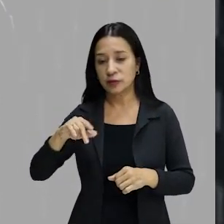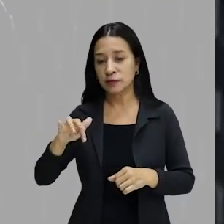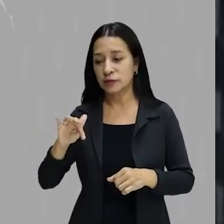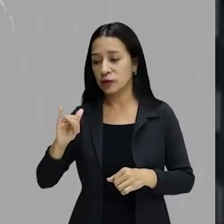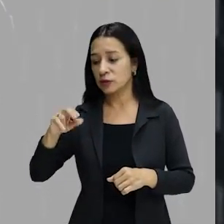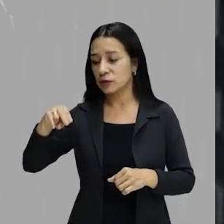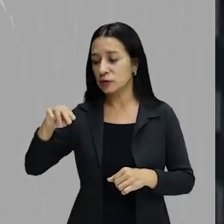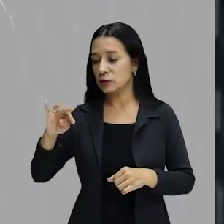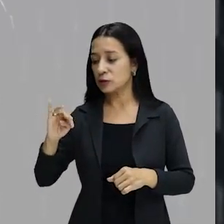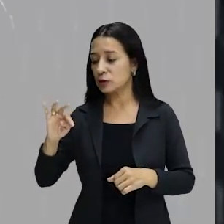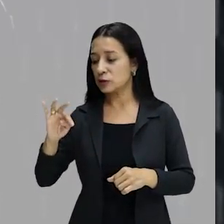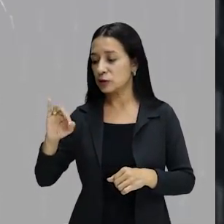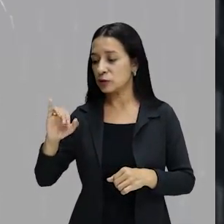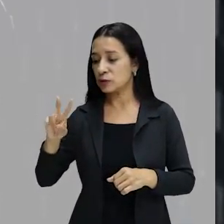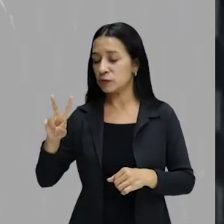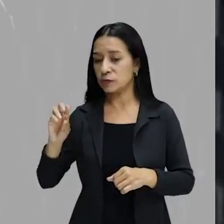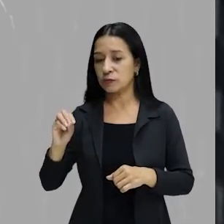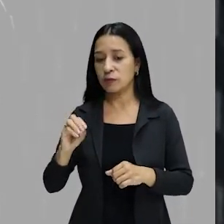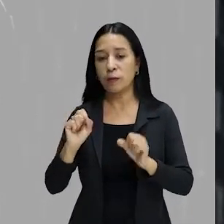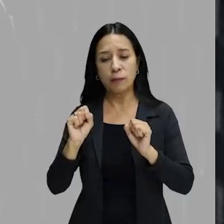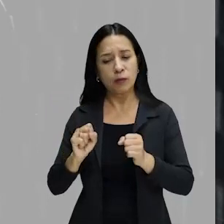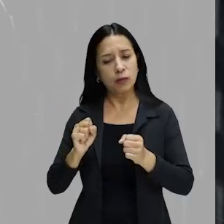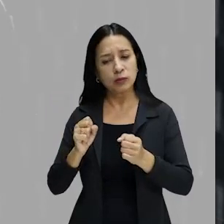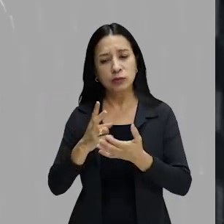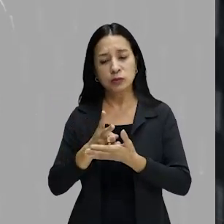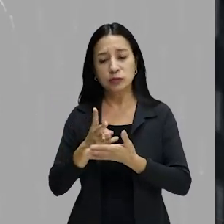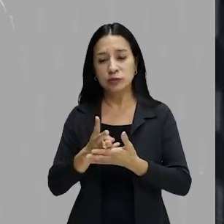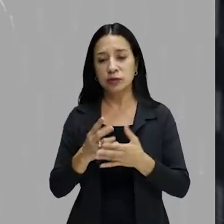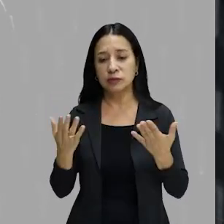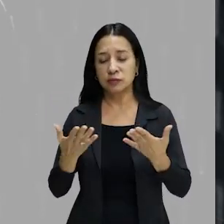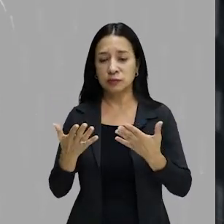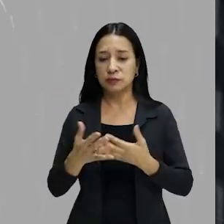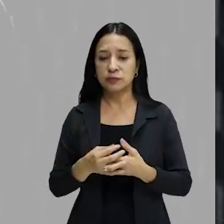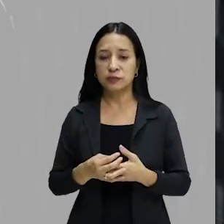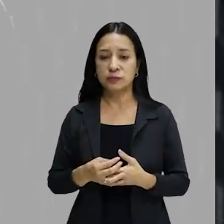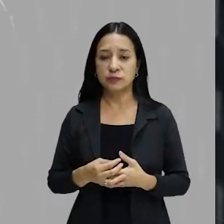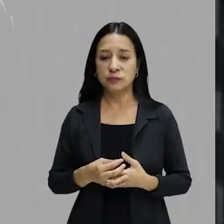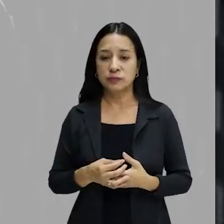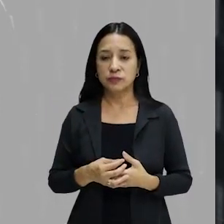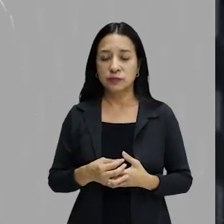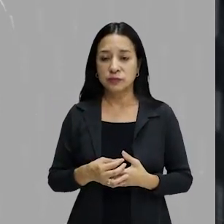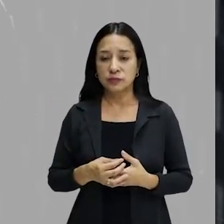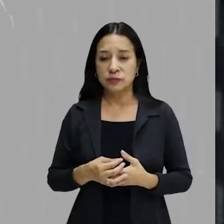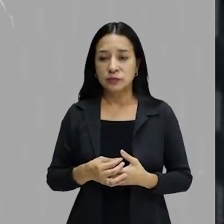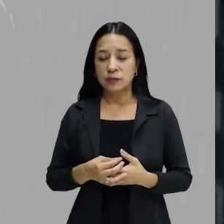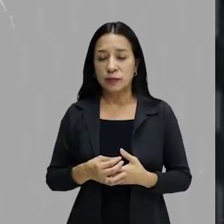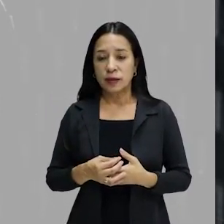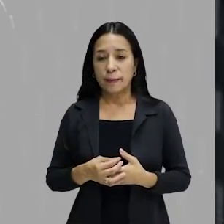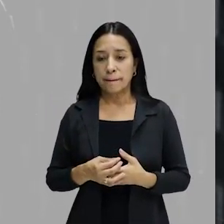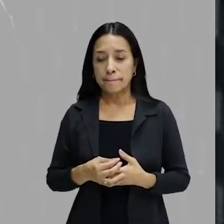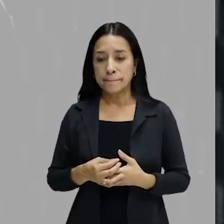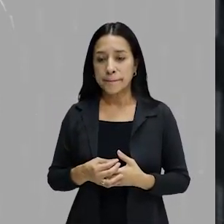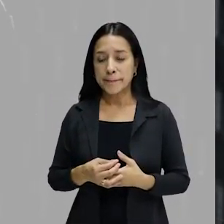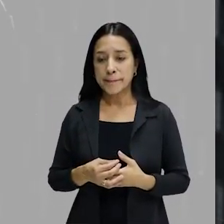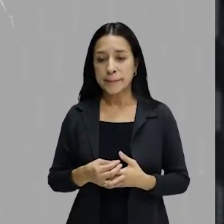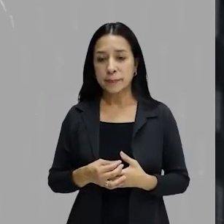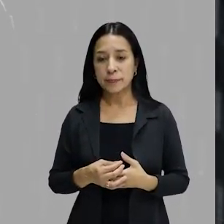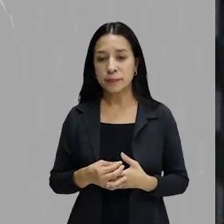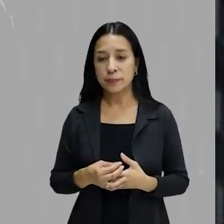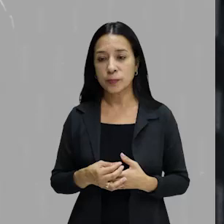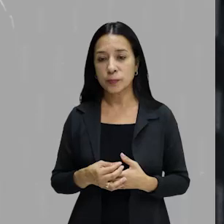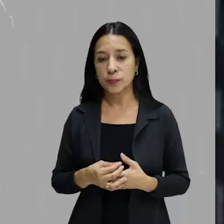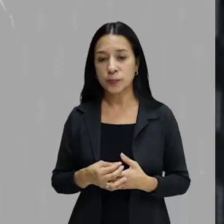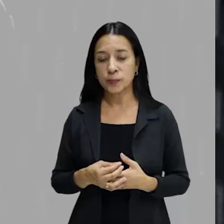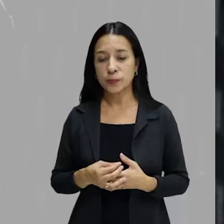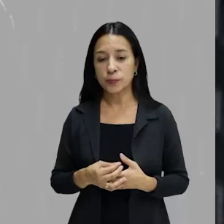reduzida de infinitivo. Certo? Eu posso até continuar com vocês. Ó. Leve em consideração uma lista de questões que a sua fala deve responder. As